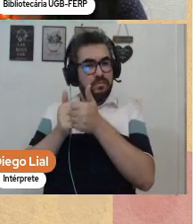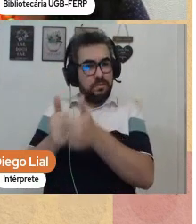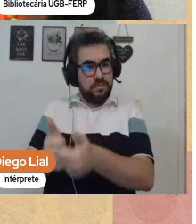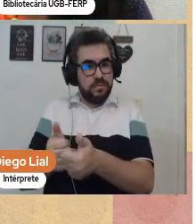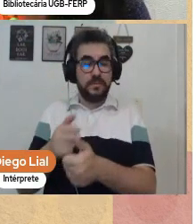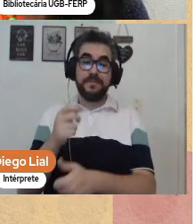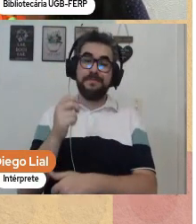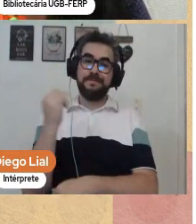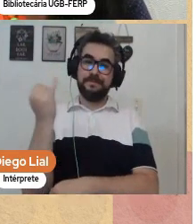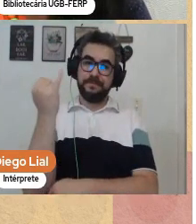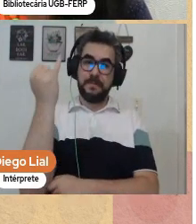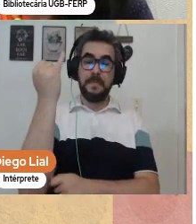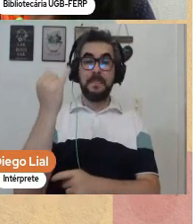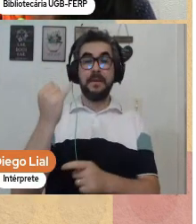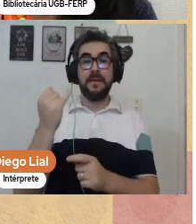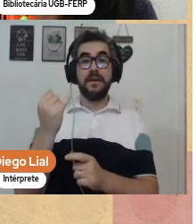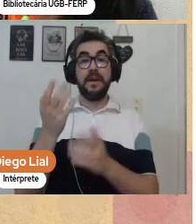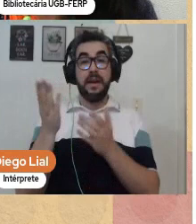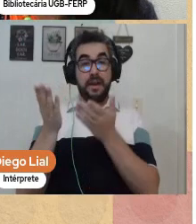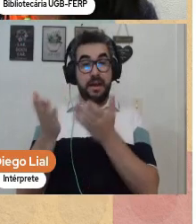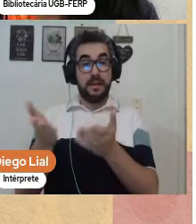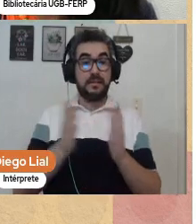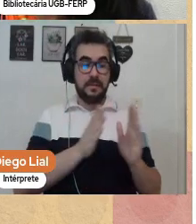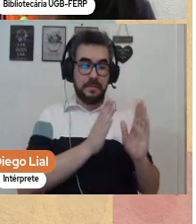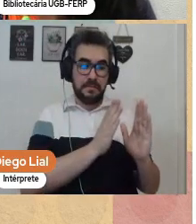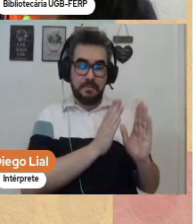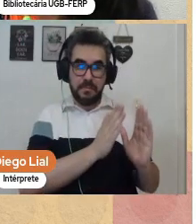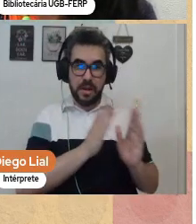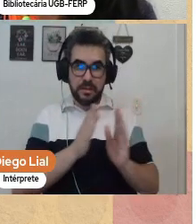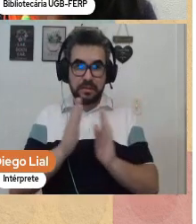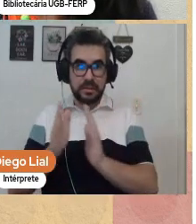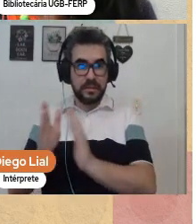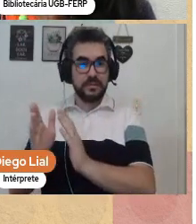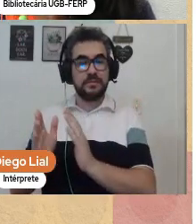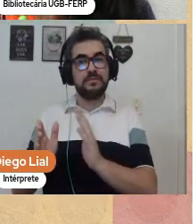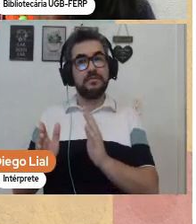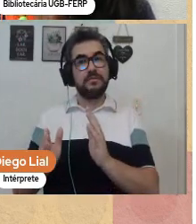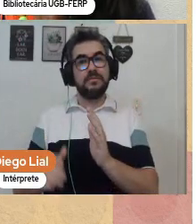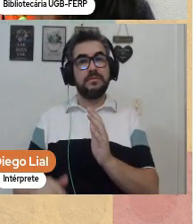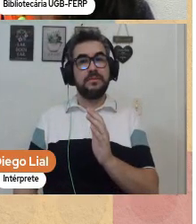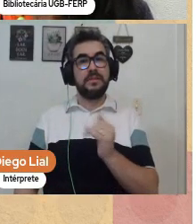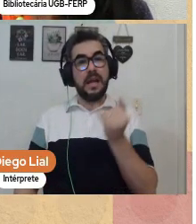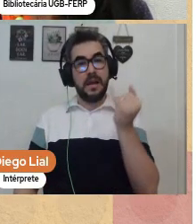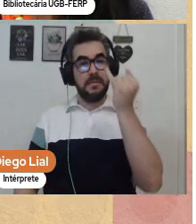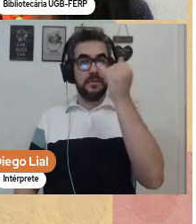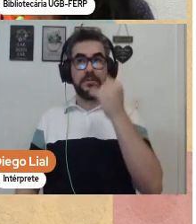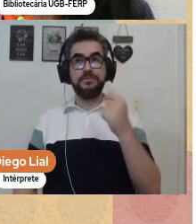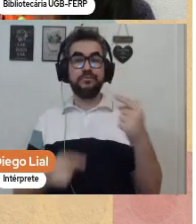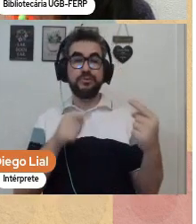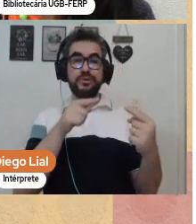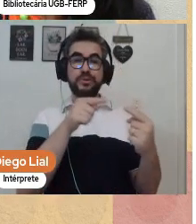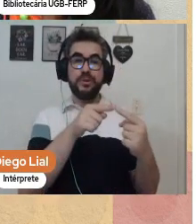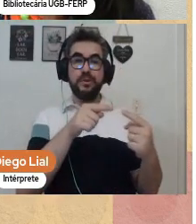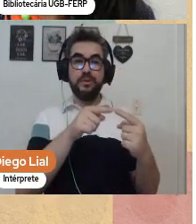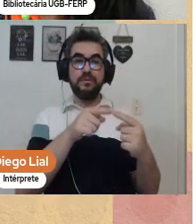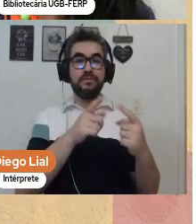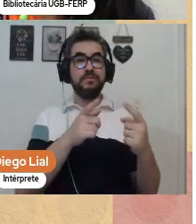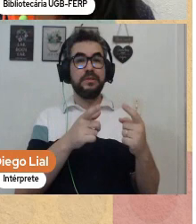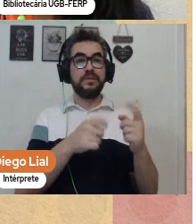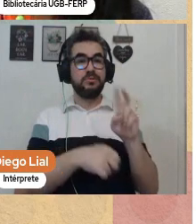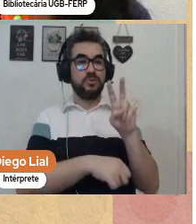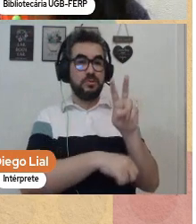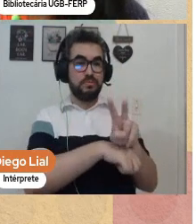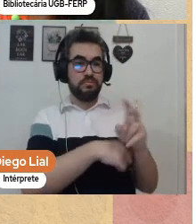esse processo de patrimonialização, ele faz diálogo, né, lá com a preservação. Então, visa ter